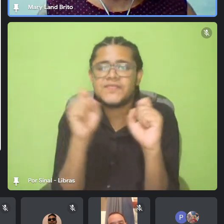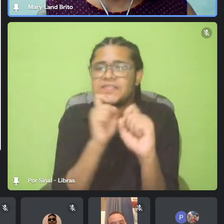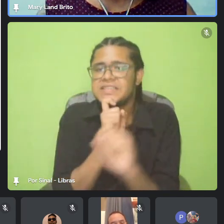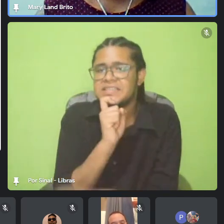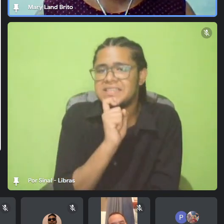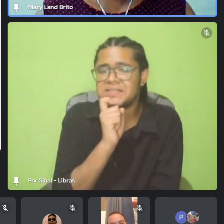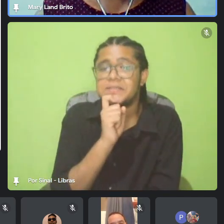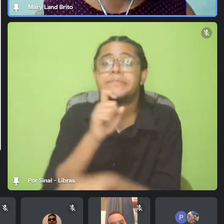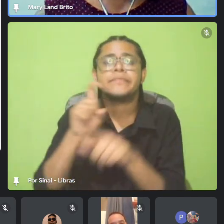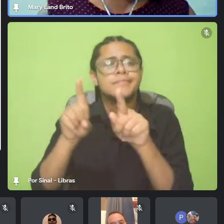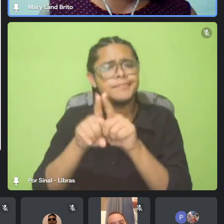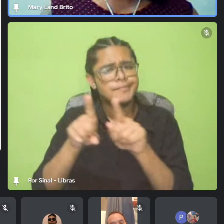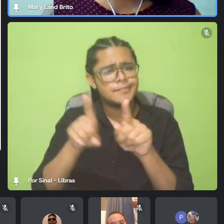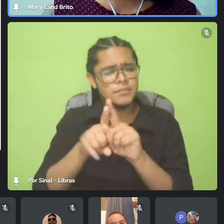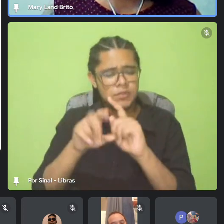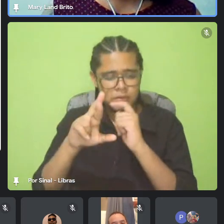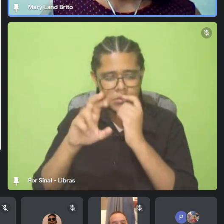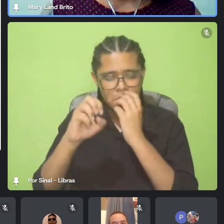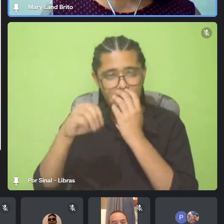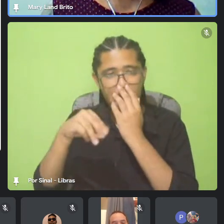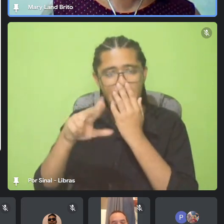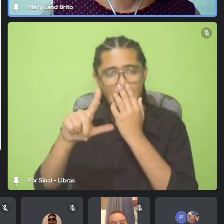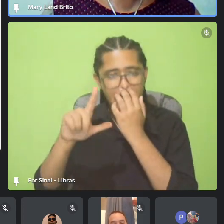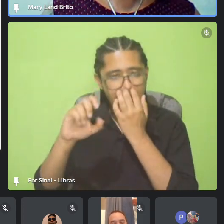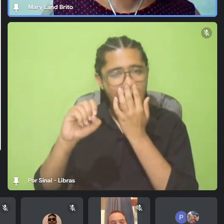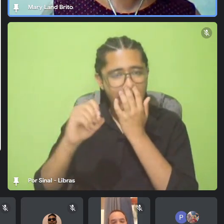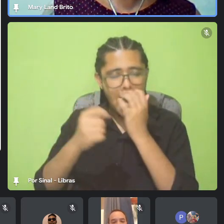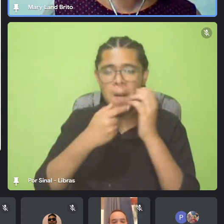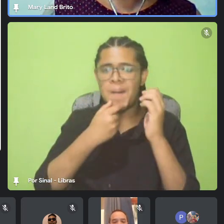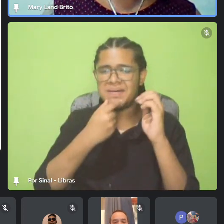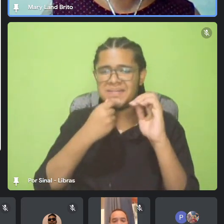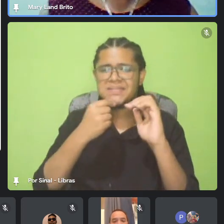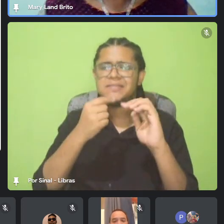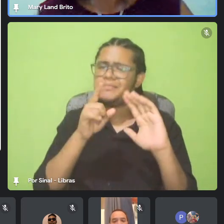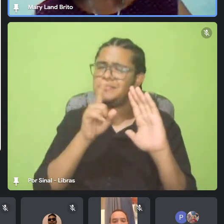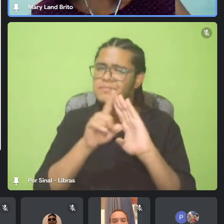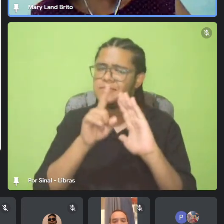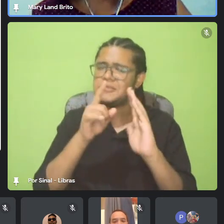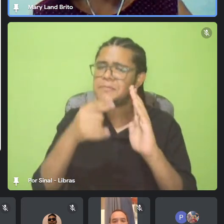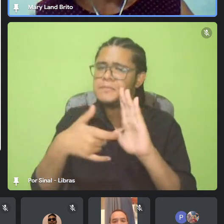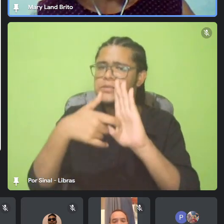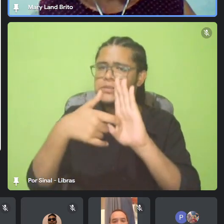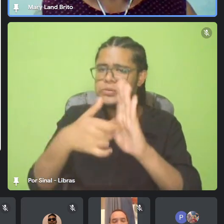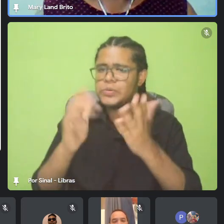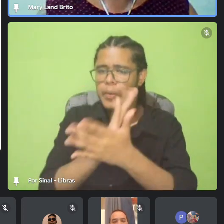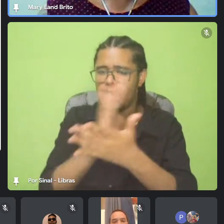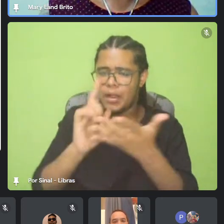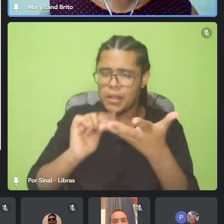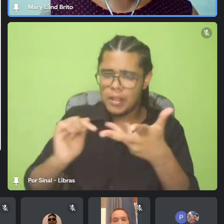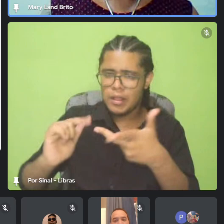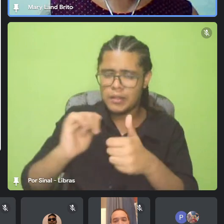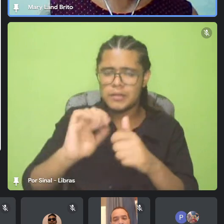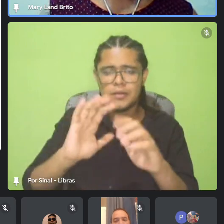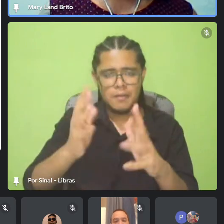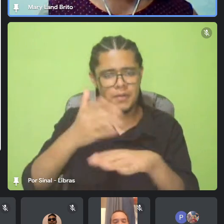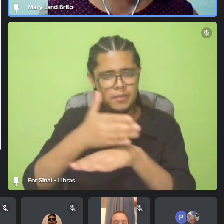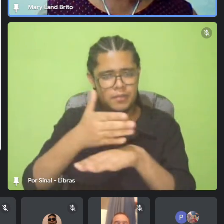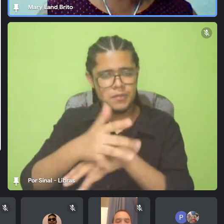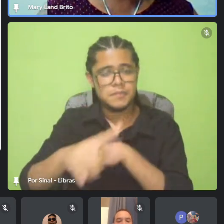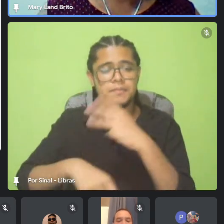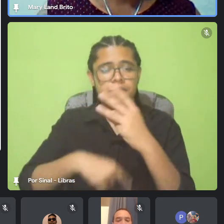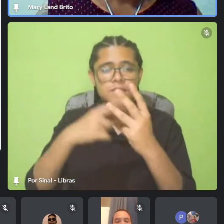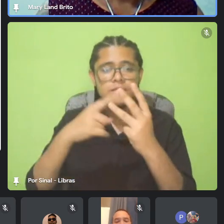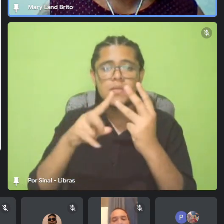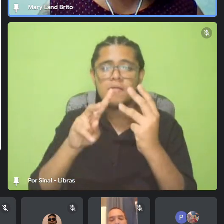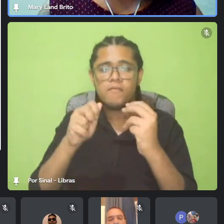algumas questões e que já participou de outras lives, o Vanilson ainda não participou e estamos aqui. Então, gente tem